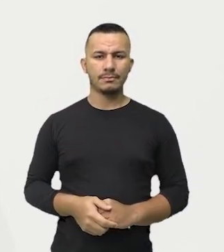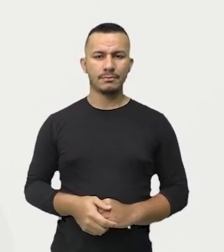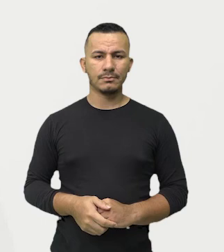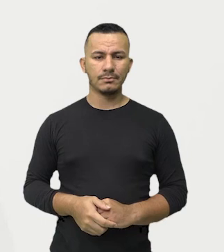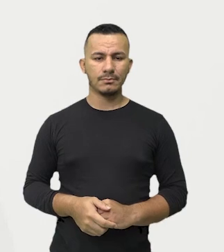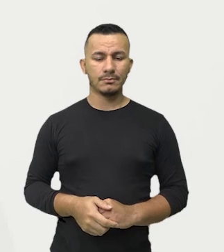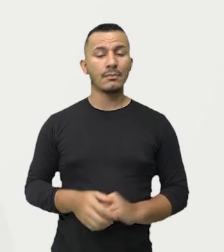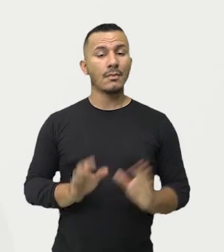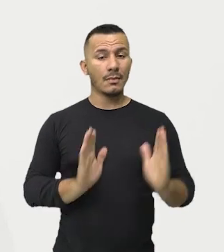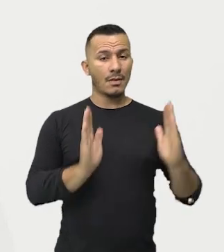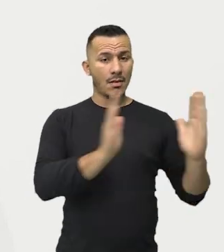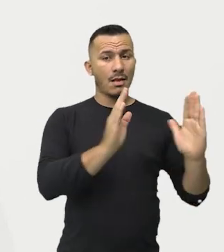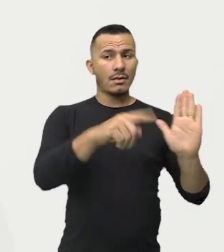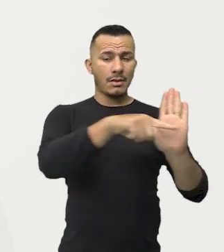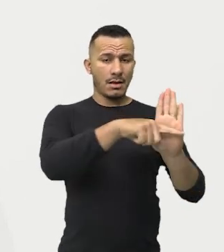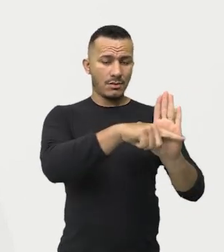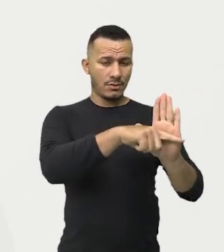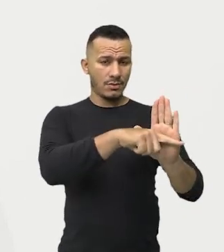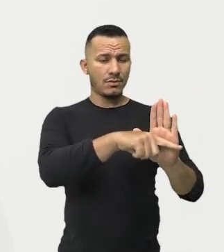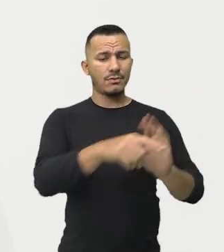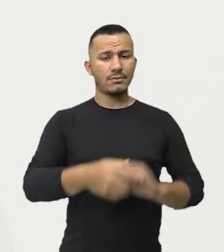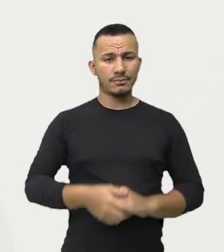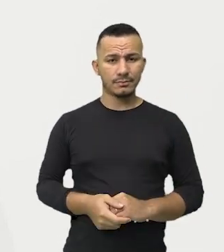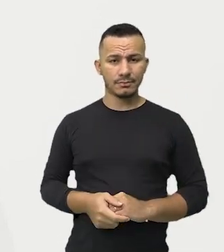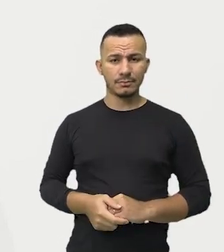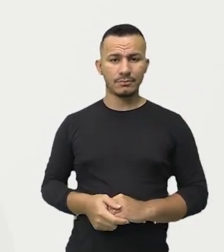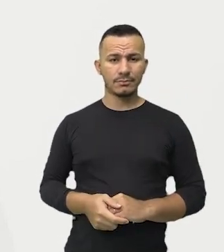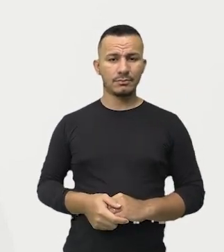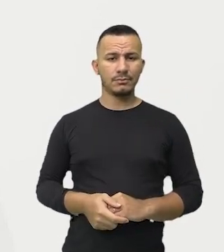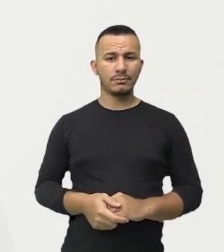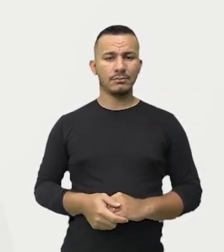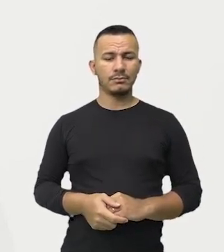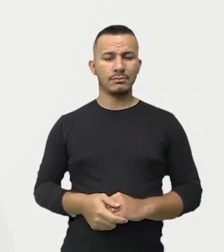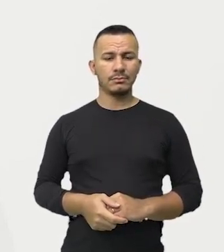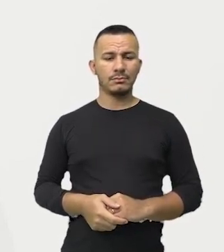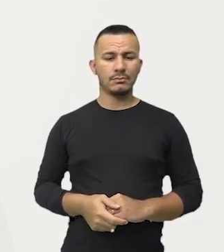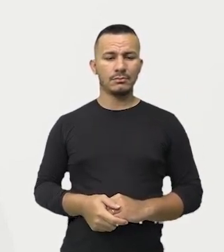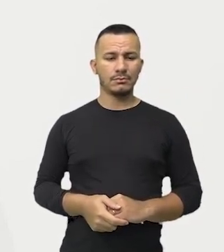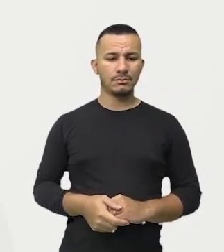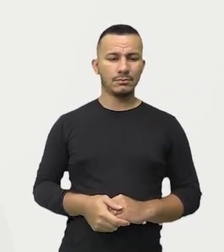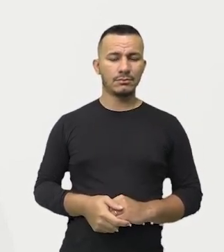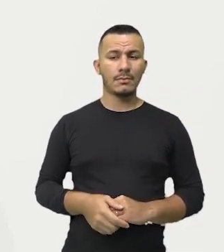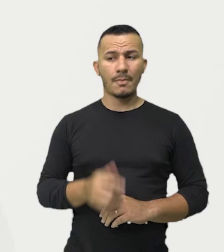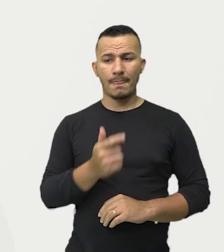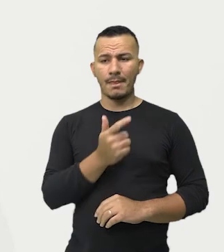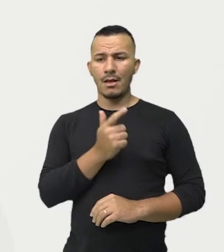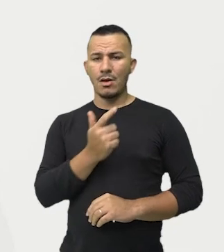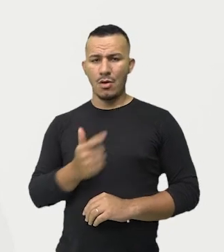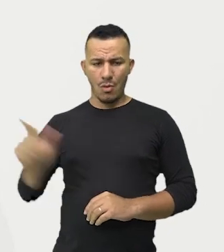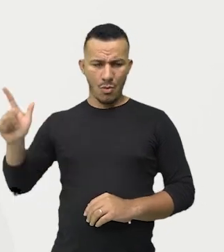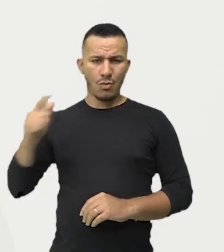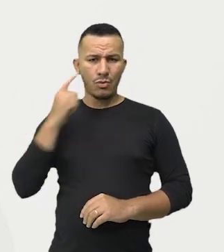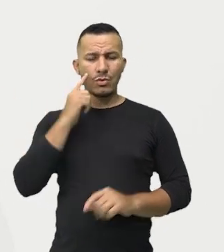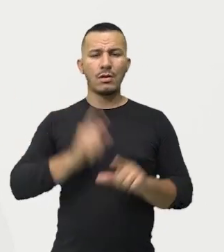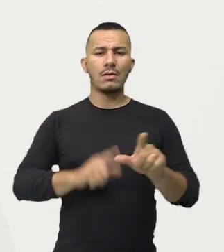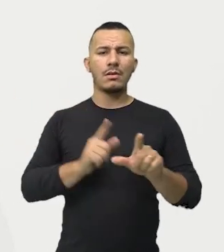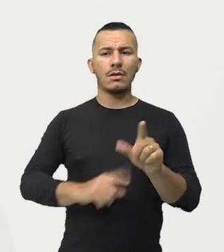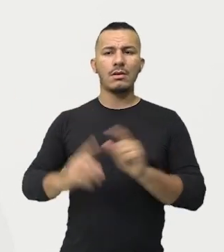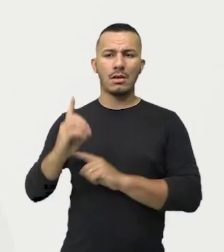Beleza? Na parte negativa, por ser negativo, tá bom? Tem mais um exemplo ainda, na letra